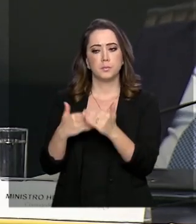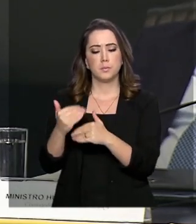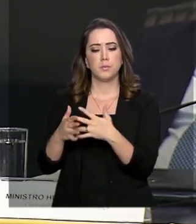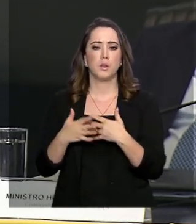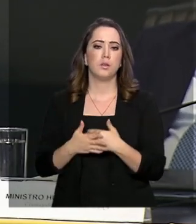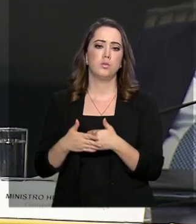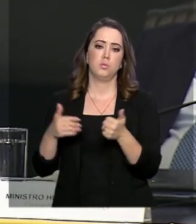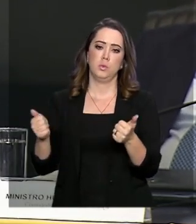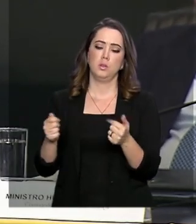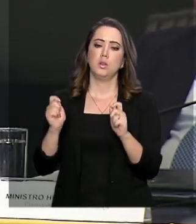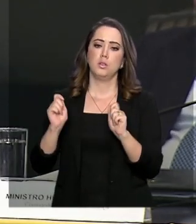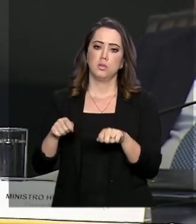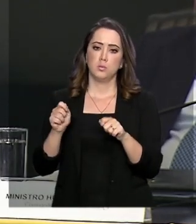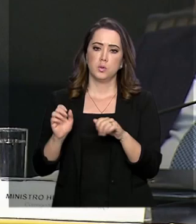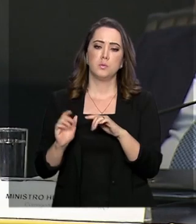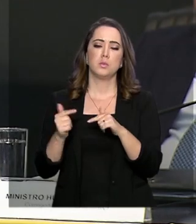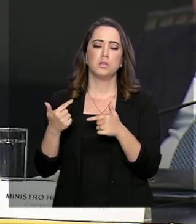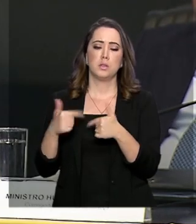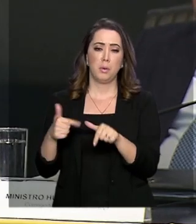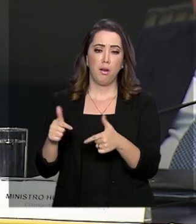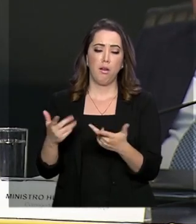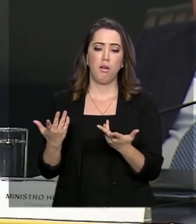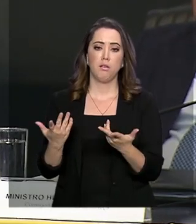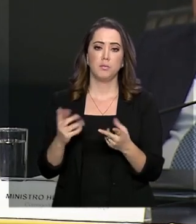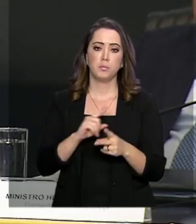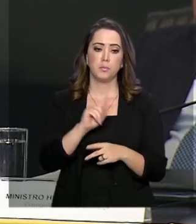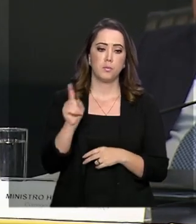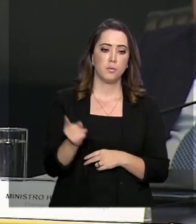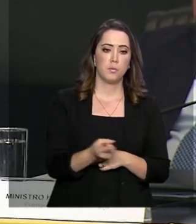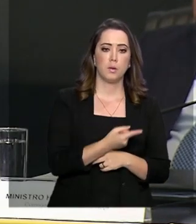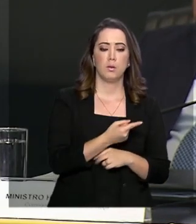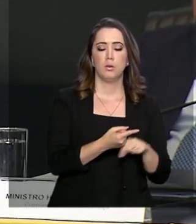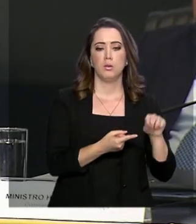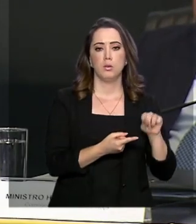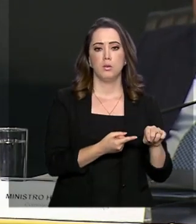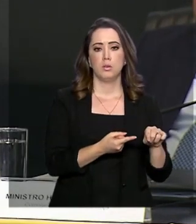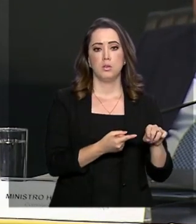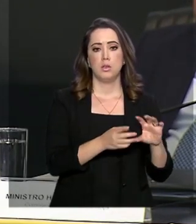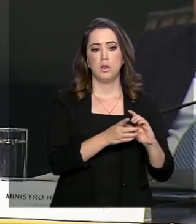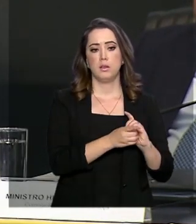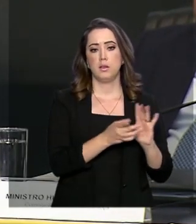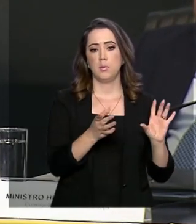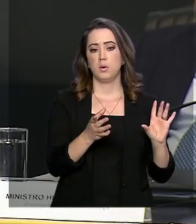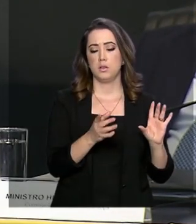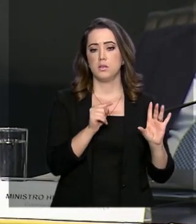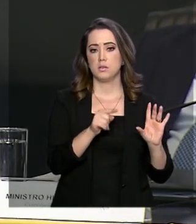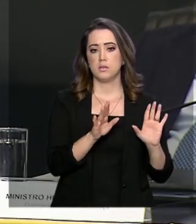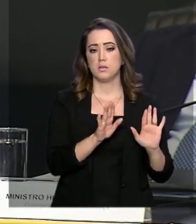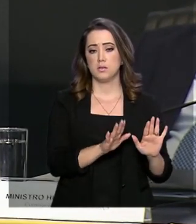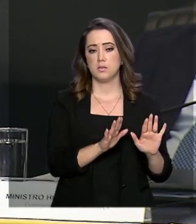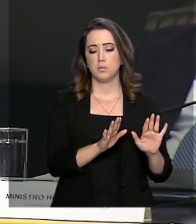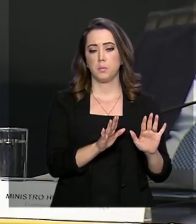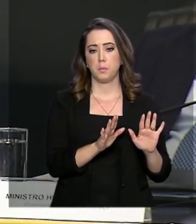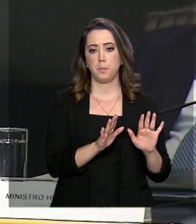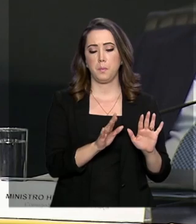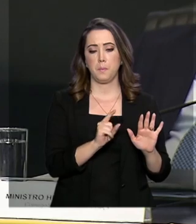de melhorarem, de conseguirem seus empregos. E a democracia, por outro lado,